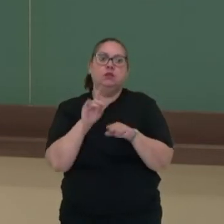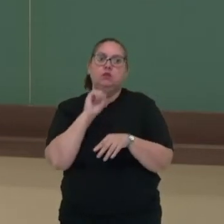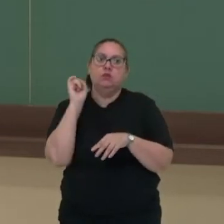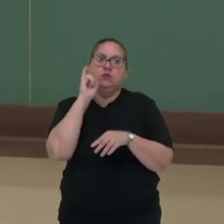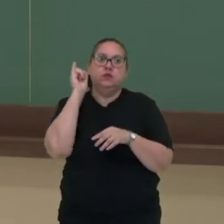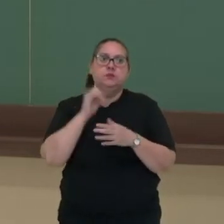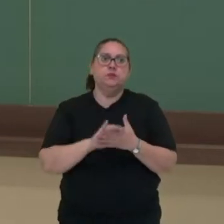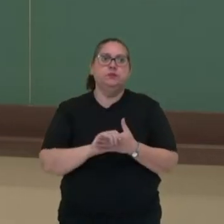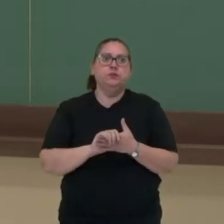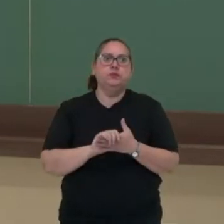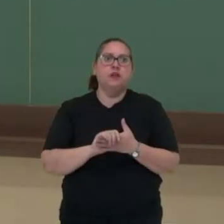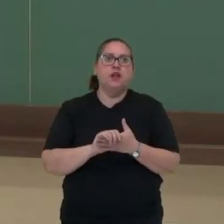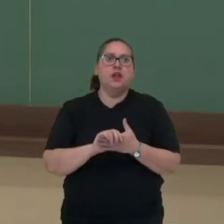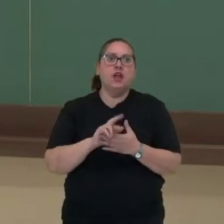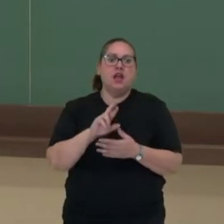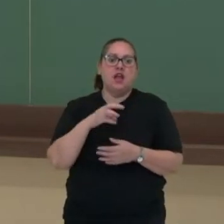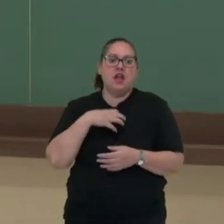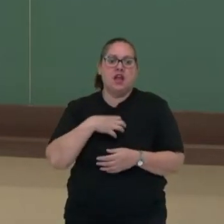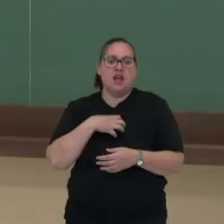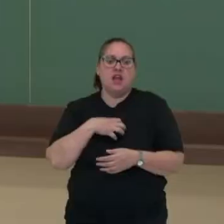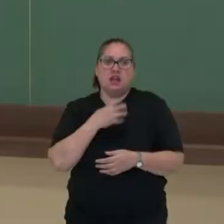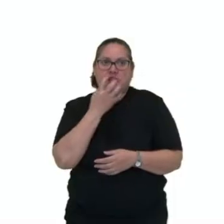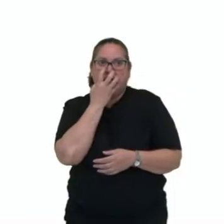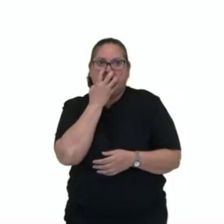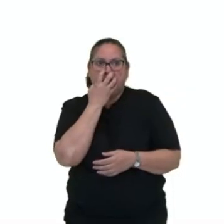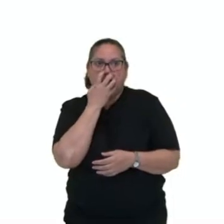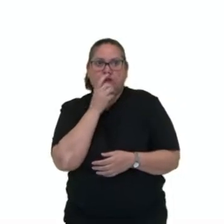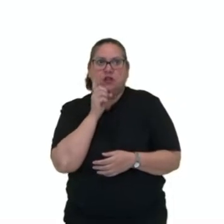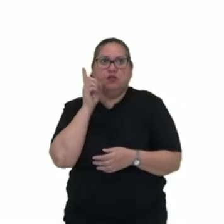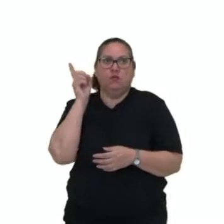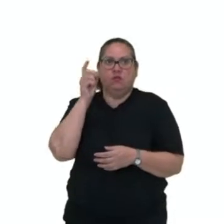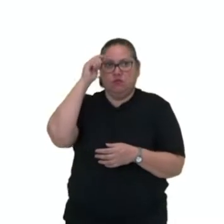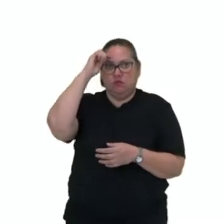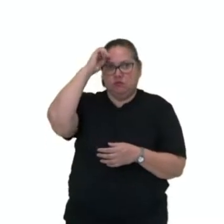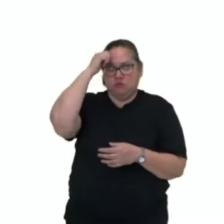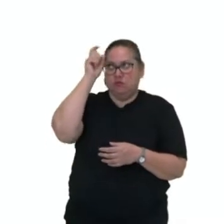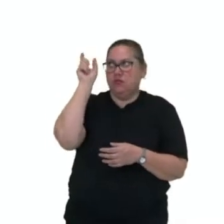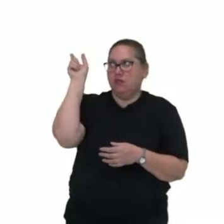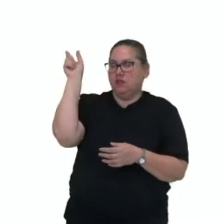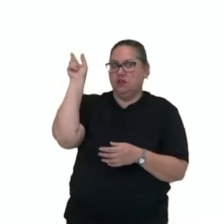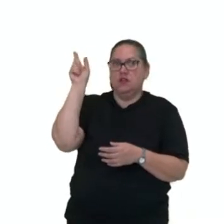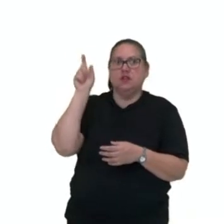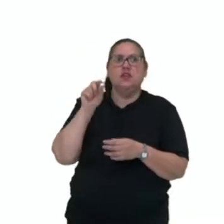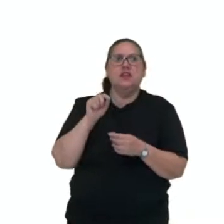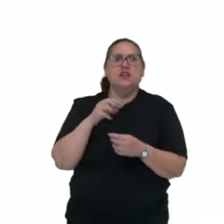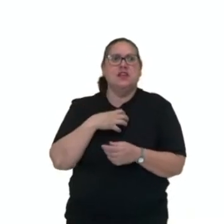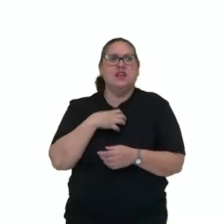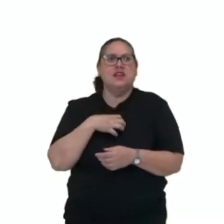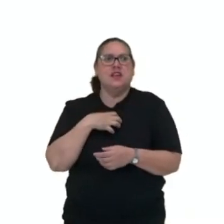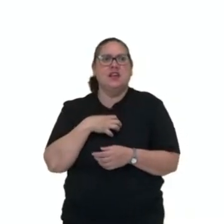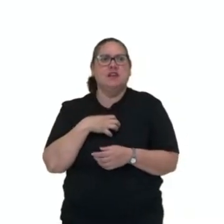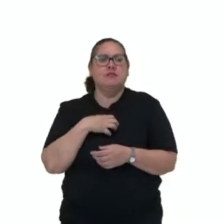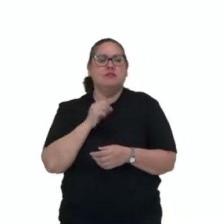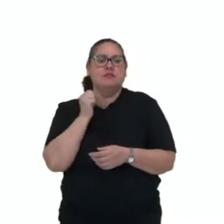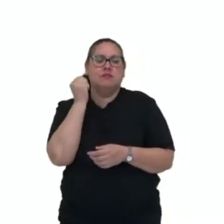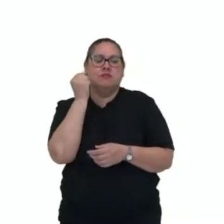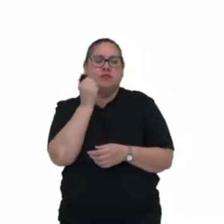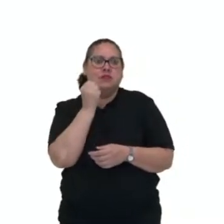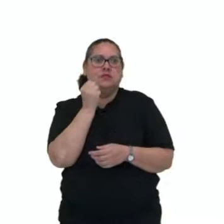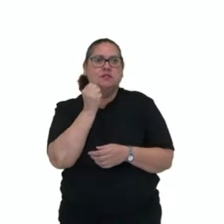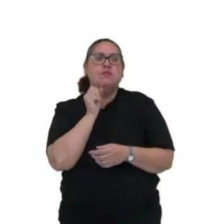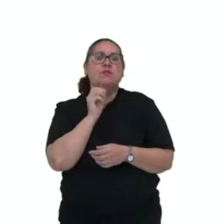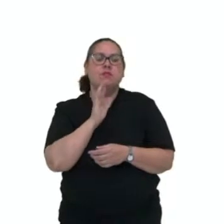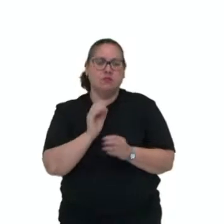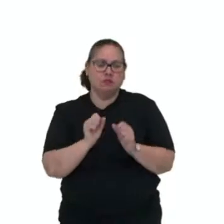importante. A raiva ou hidrofobia. Então a raiva mata.